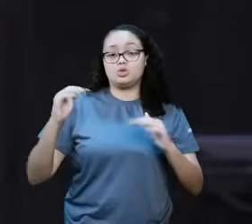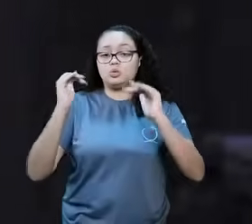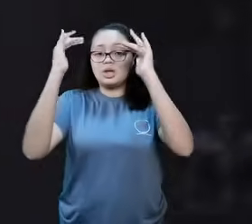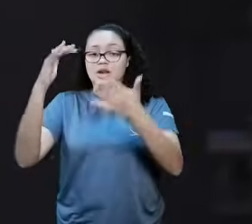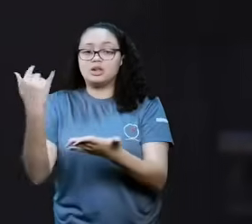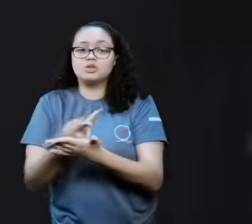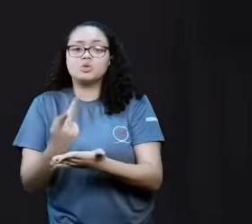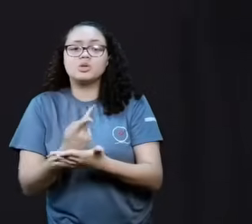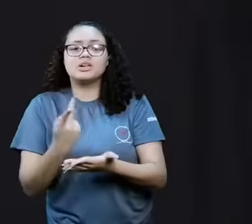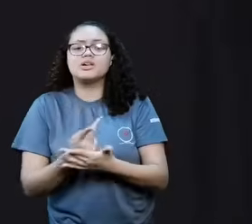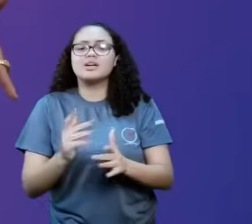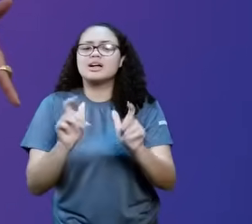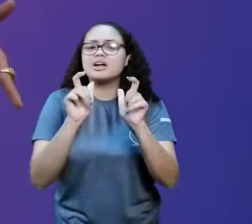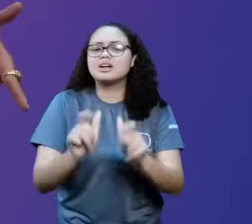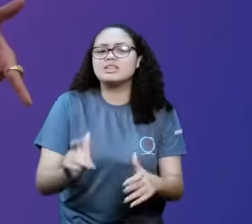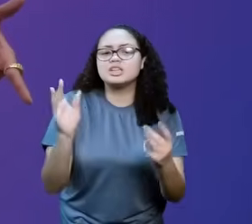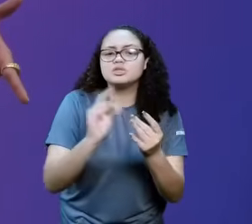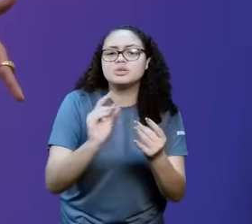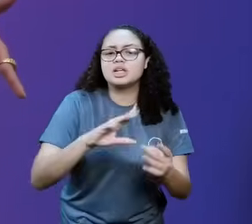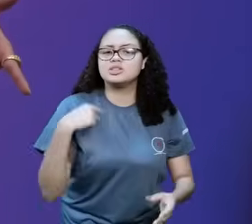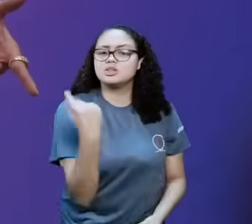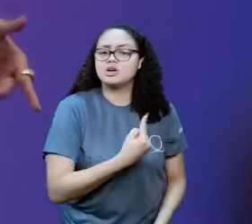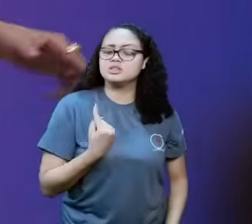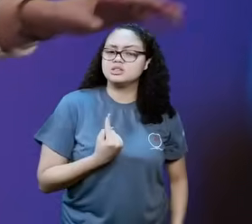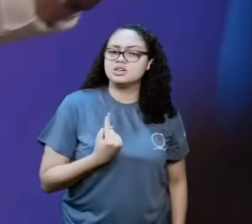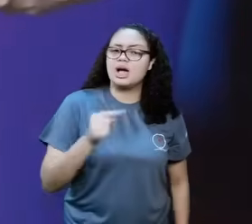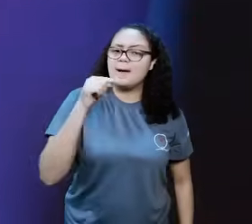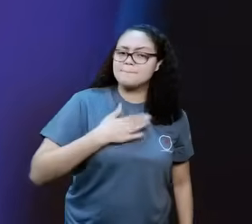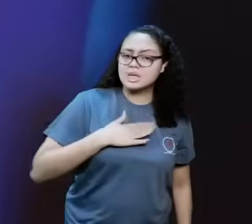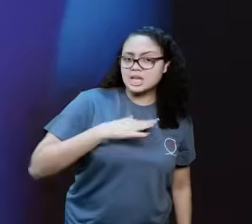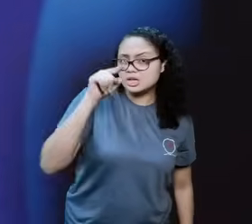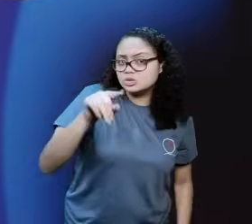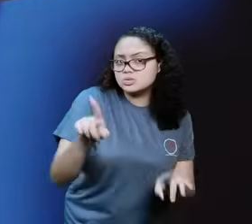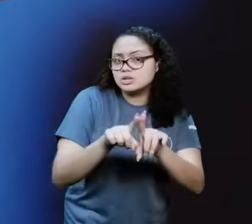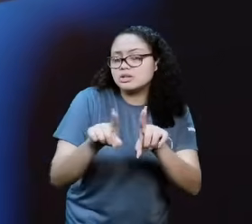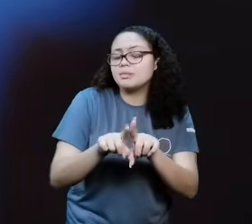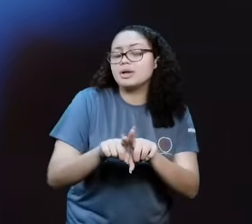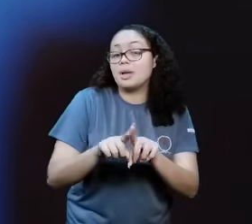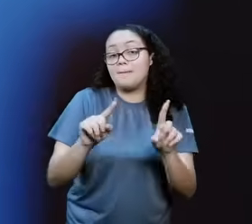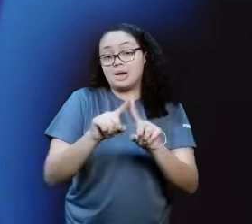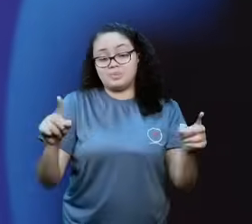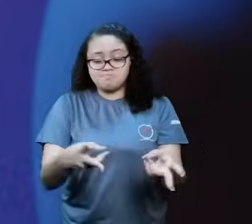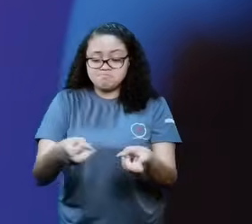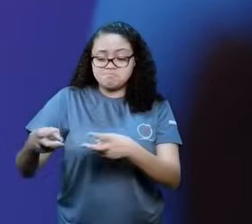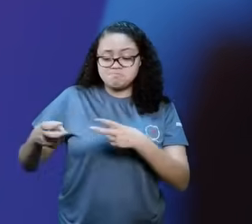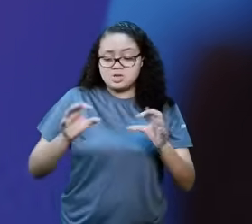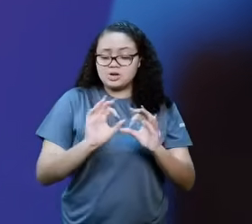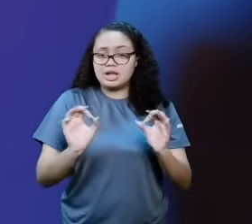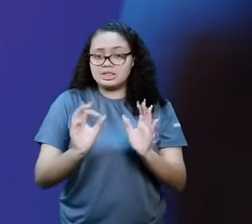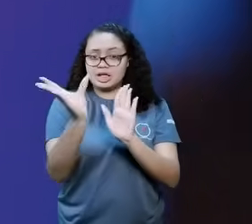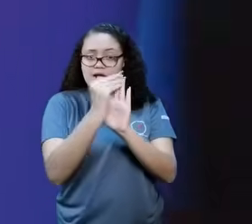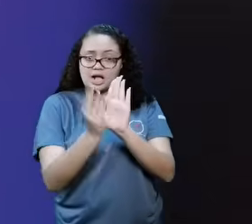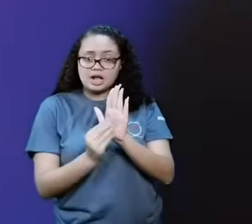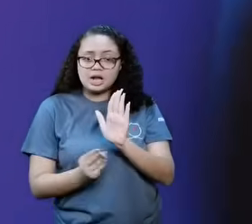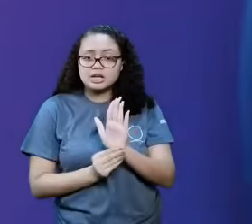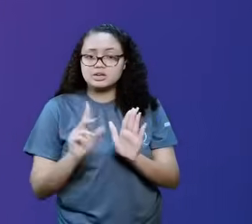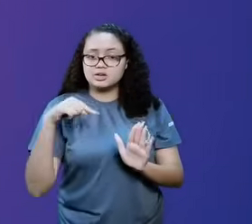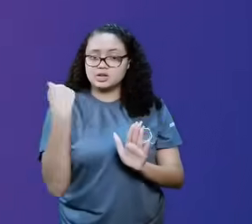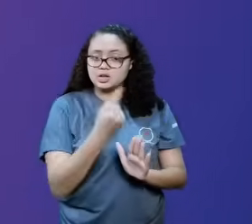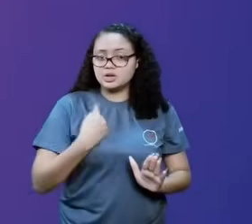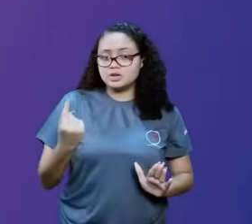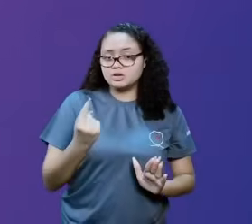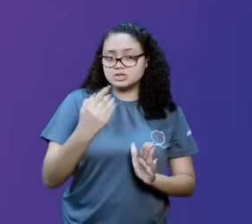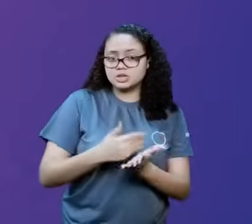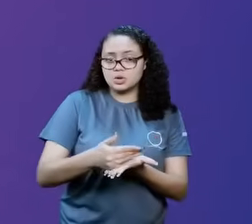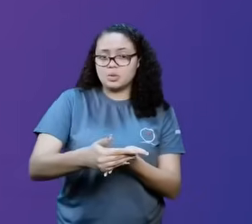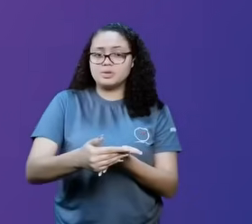Cadê sua espiritualidade? Cadê minha espiritualidade? Mas a gente não percebeu a agenda que a gente chama, que